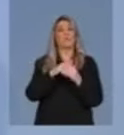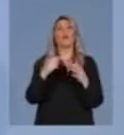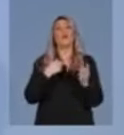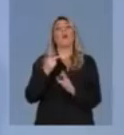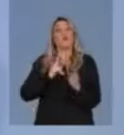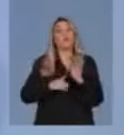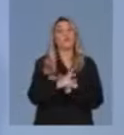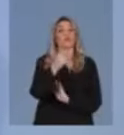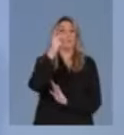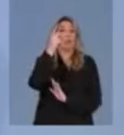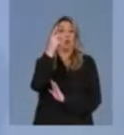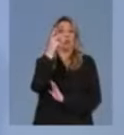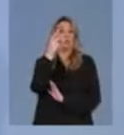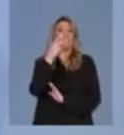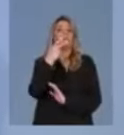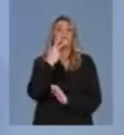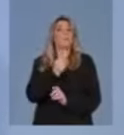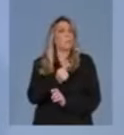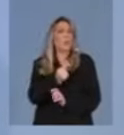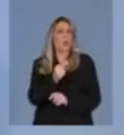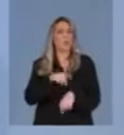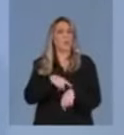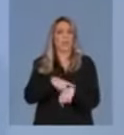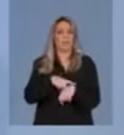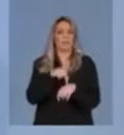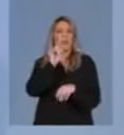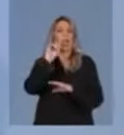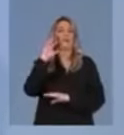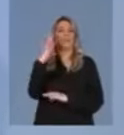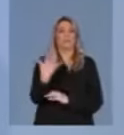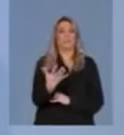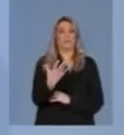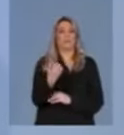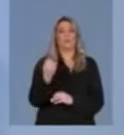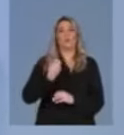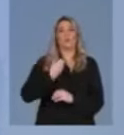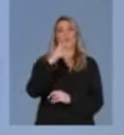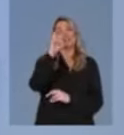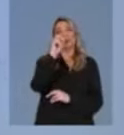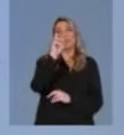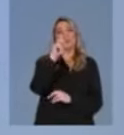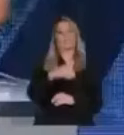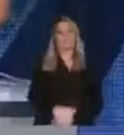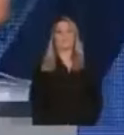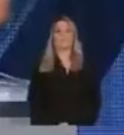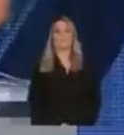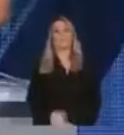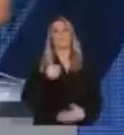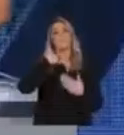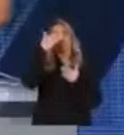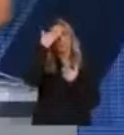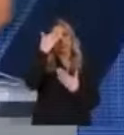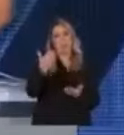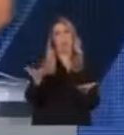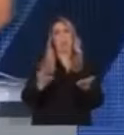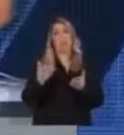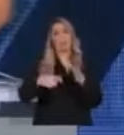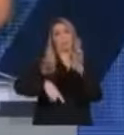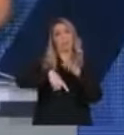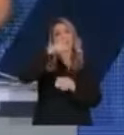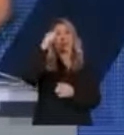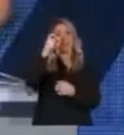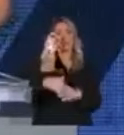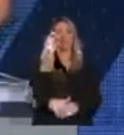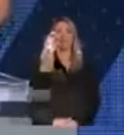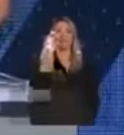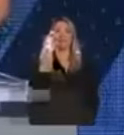segundo Falta muito pouco tempo para que isso aconteça o número é 50 Obrigada candidato vamos a mais um